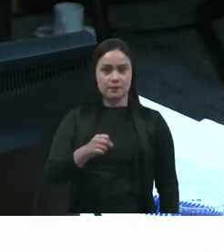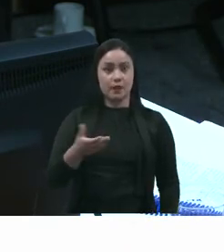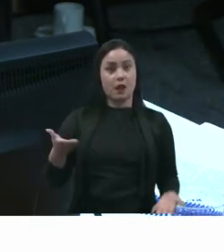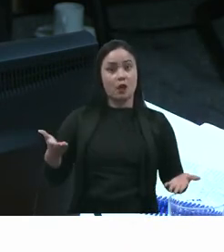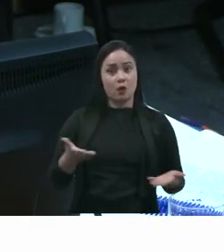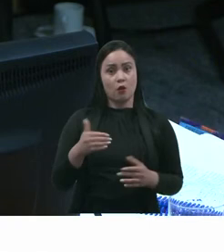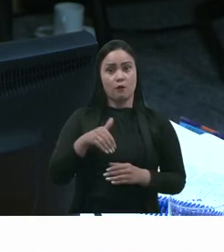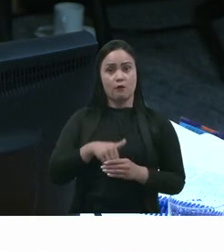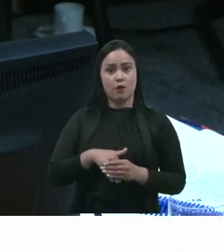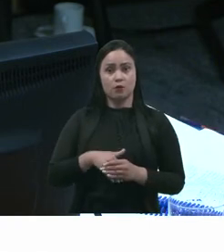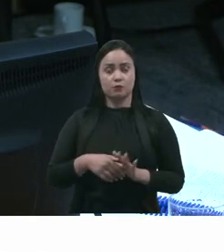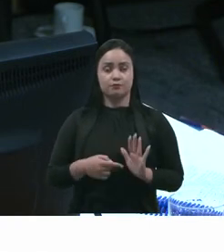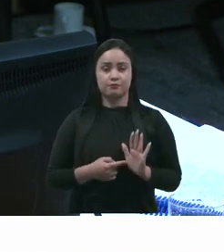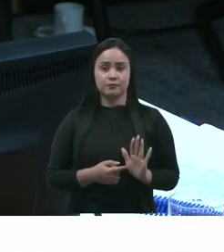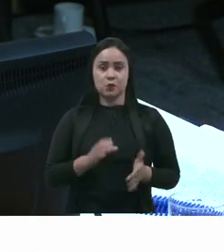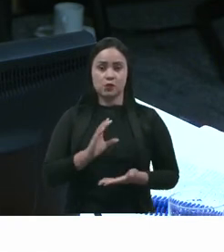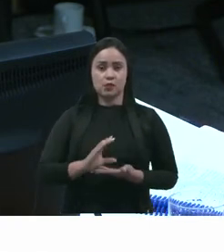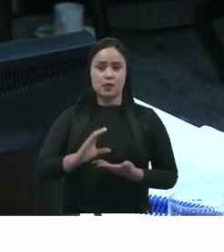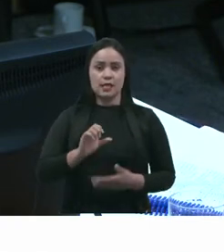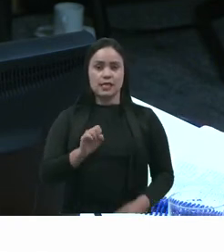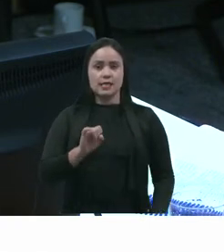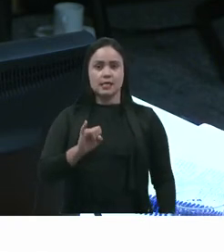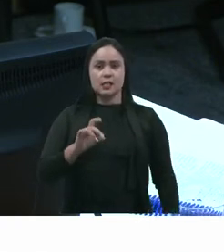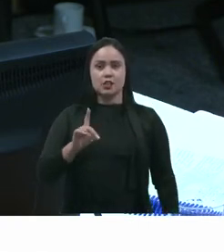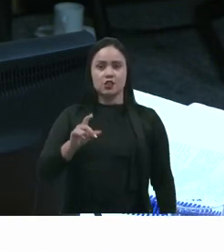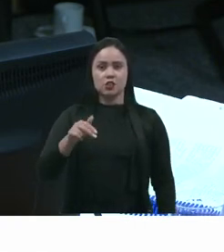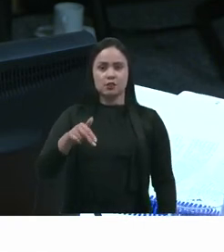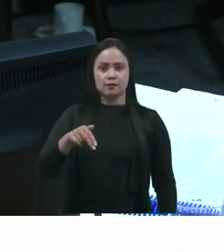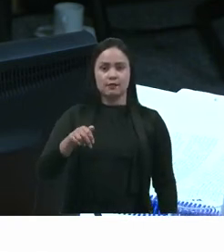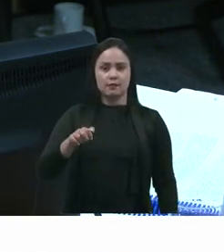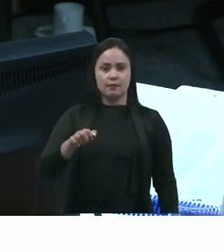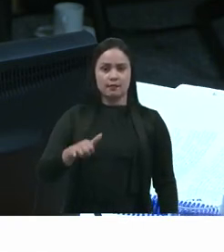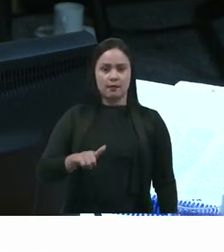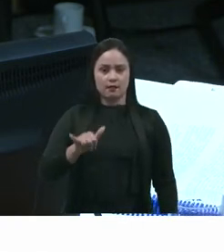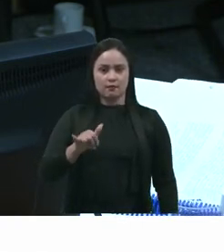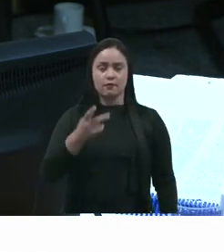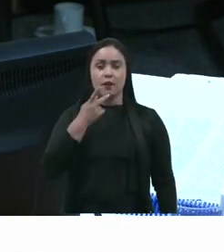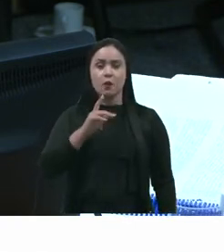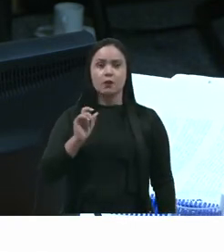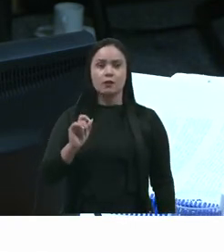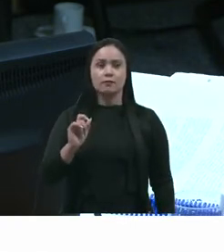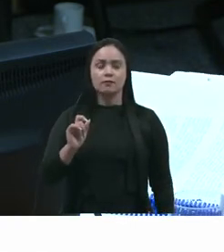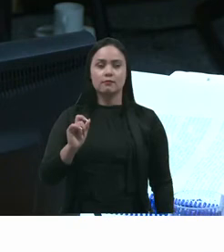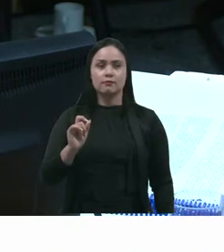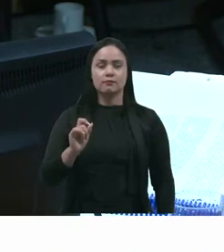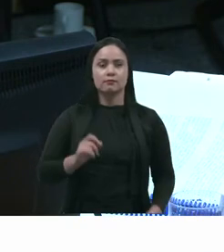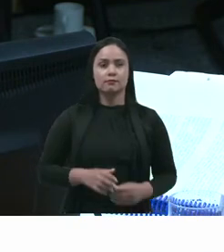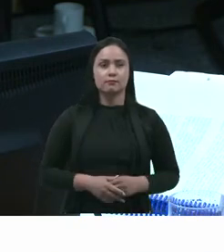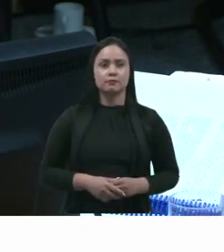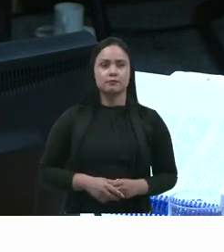agora no voto reproduzido pelo conselheiro Sidney Madruga, ele diz: